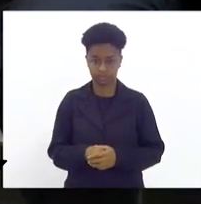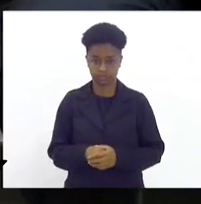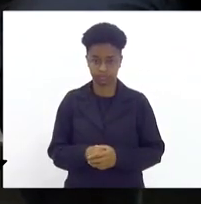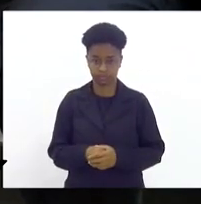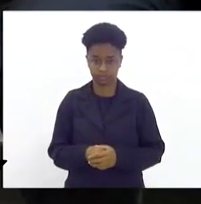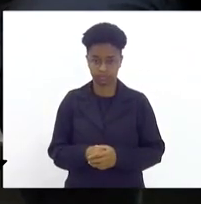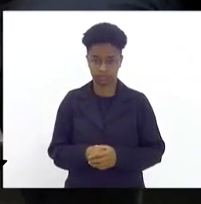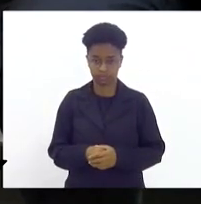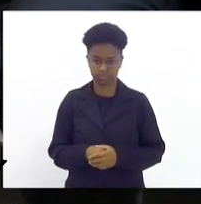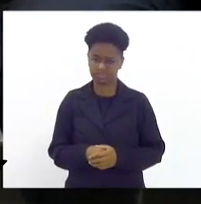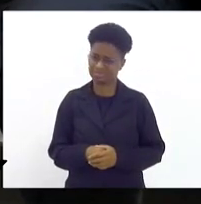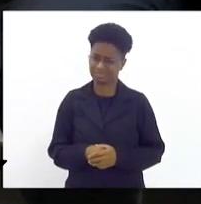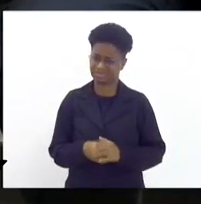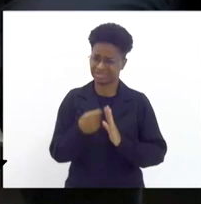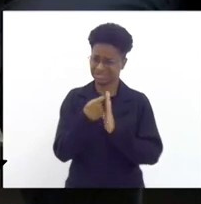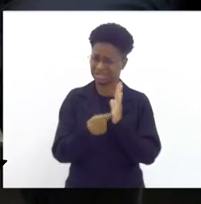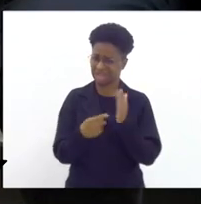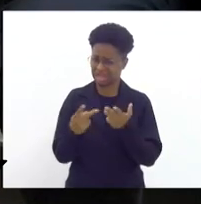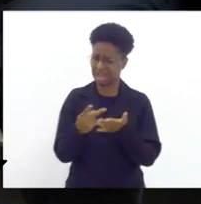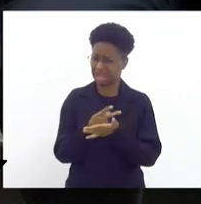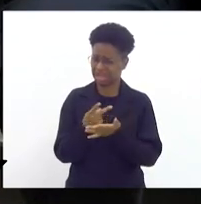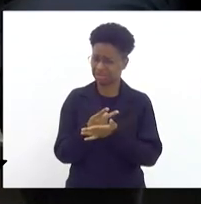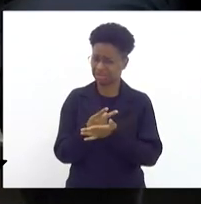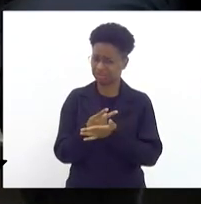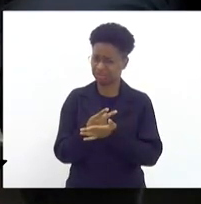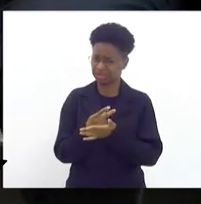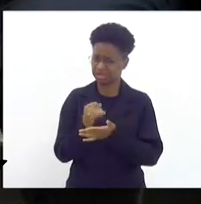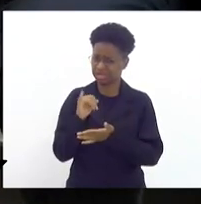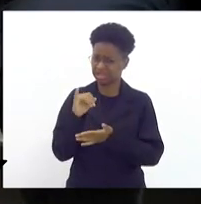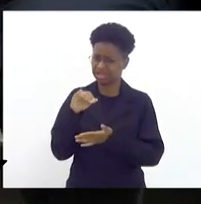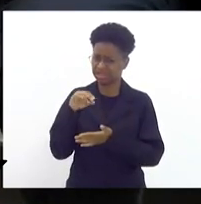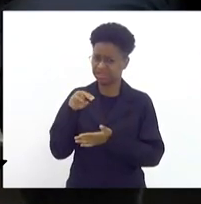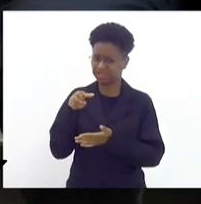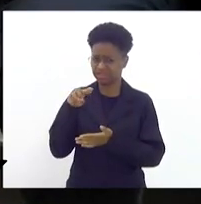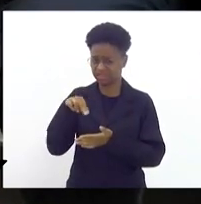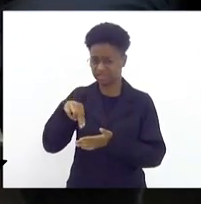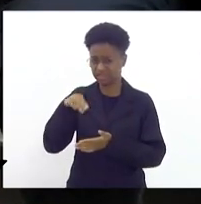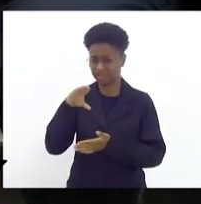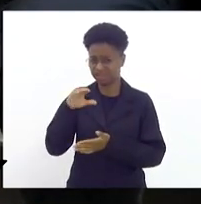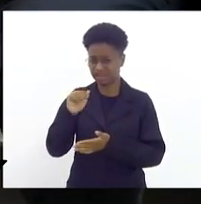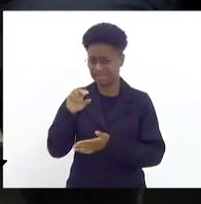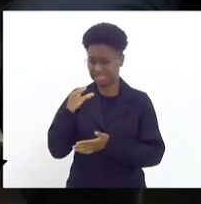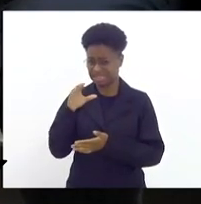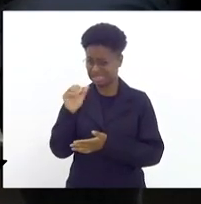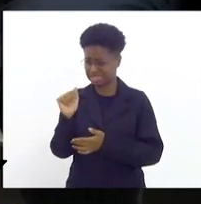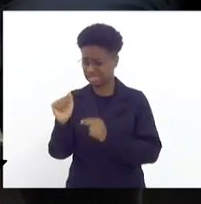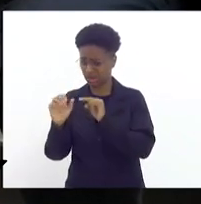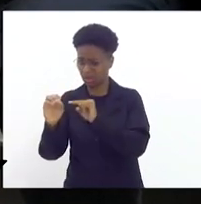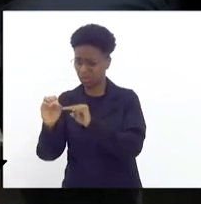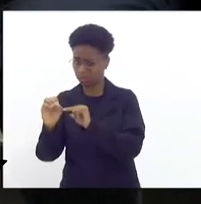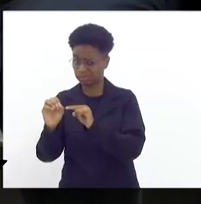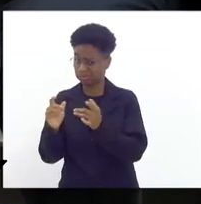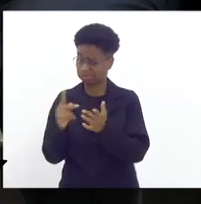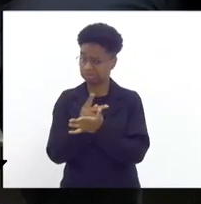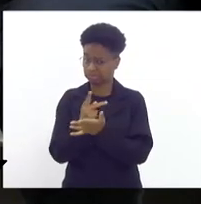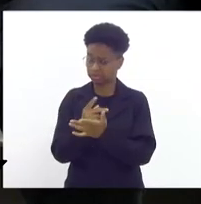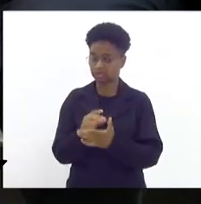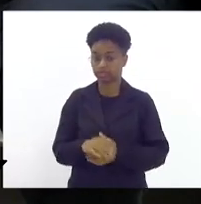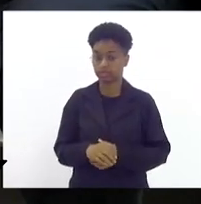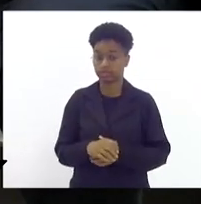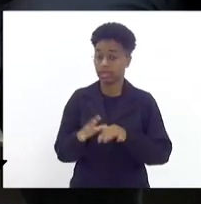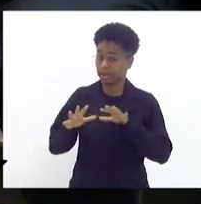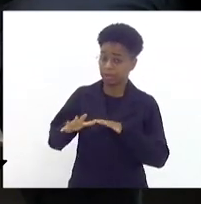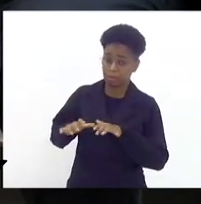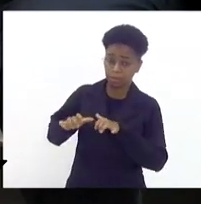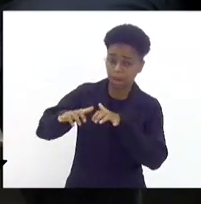Por acaso está escrito errado isso aqui, hein? Invasão com C cedilha. Mas, em suma, Invasão de templos religiosos